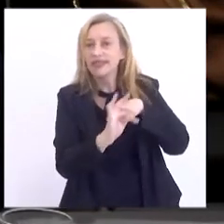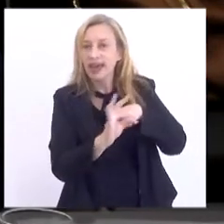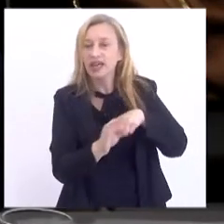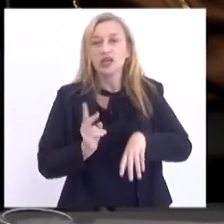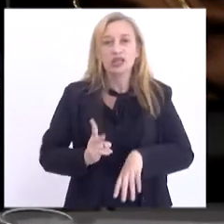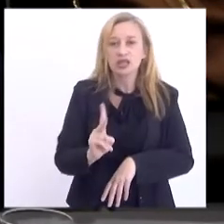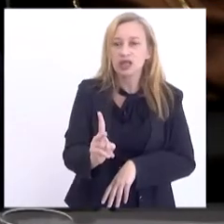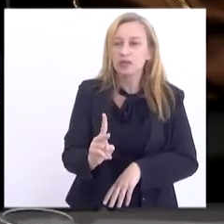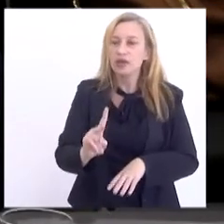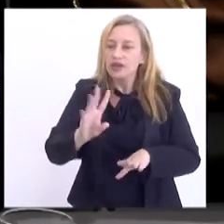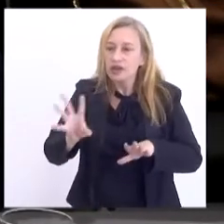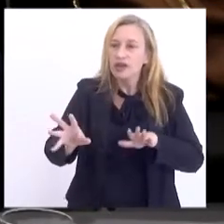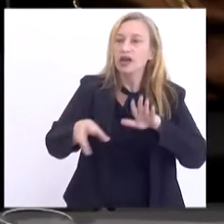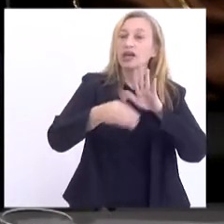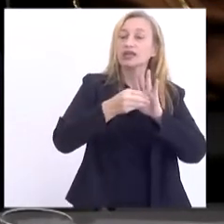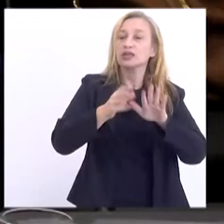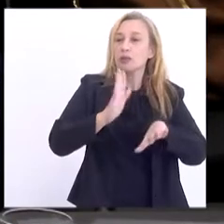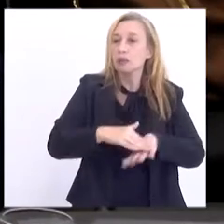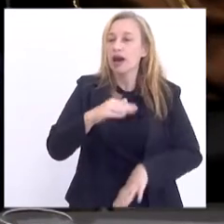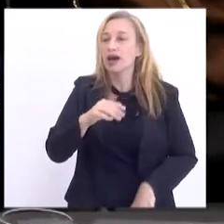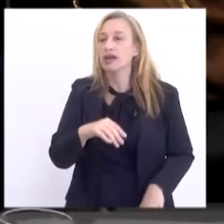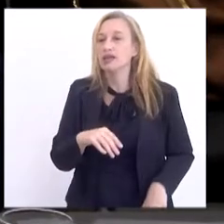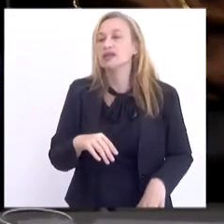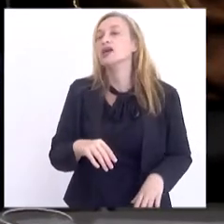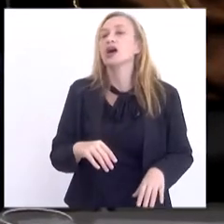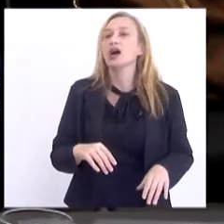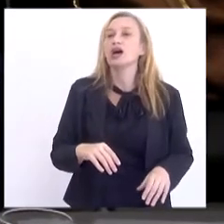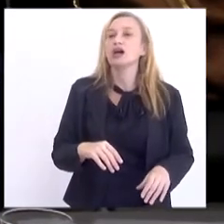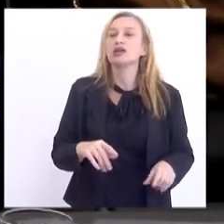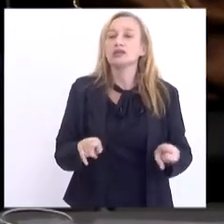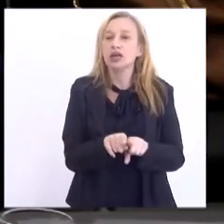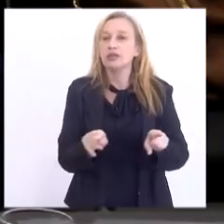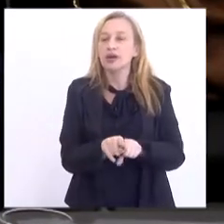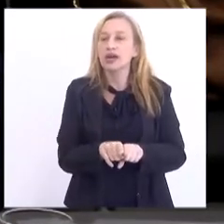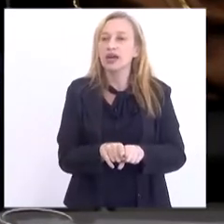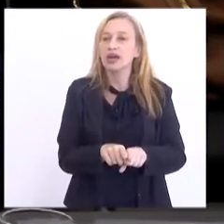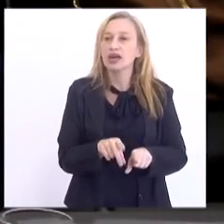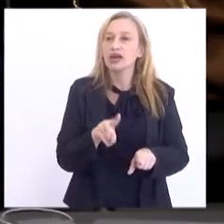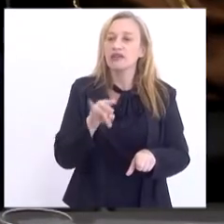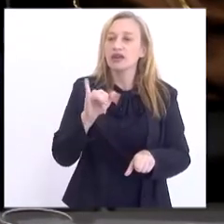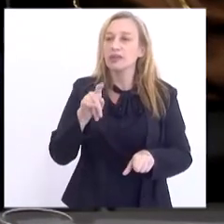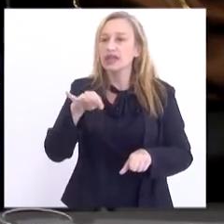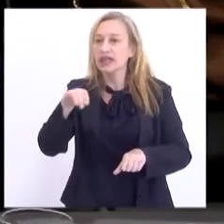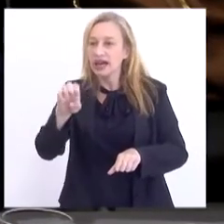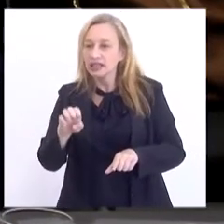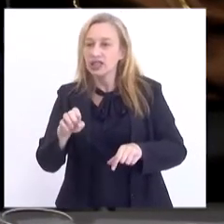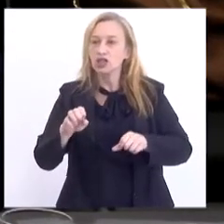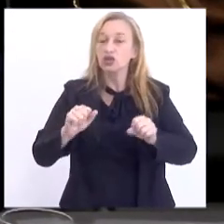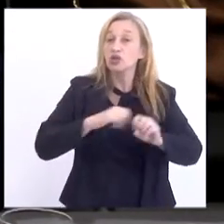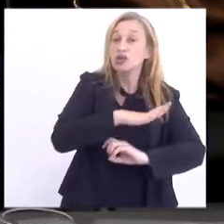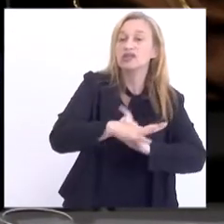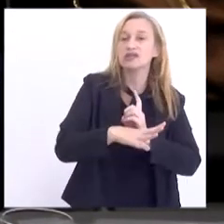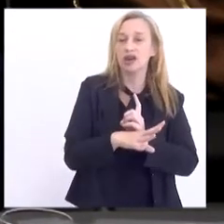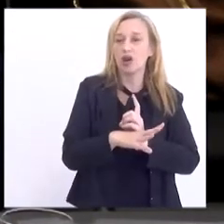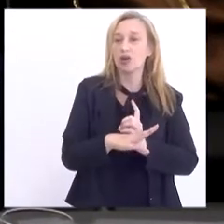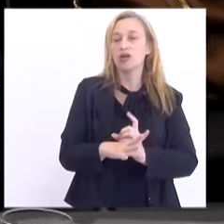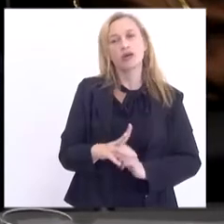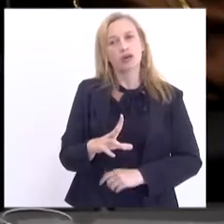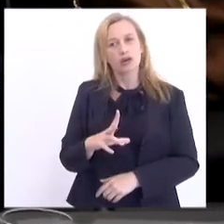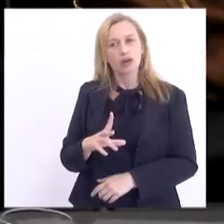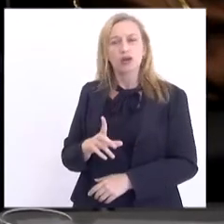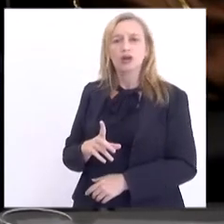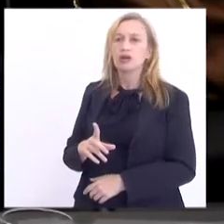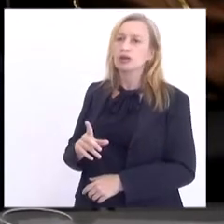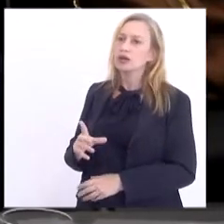eu sempre acrescento desde muito tempo aqui também a viabilidade social que de nossa parte